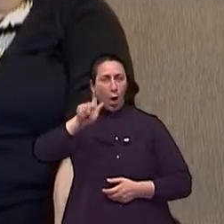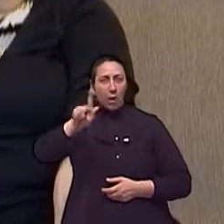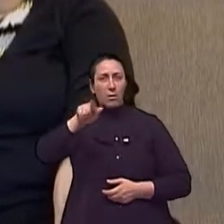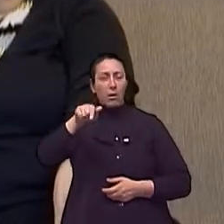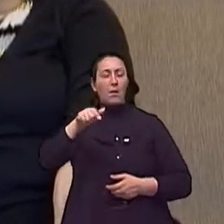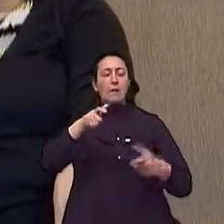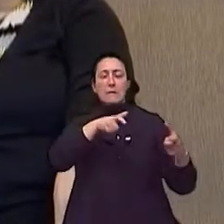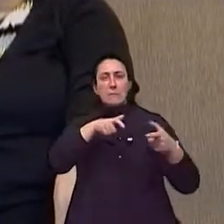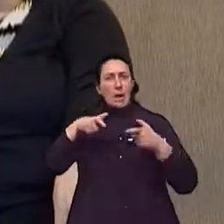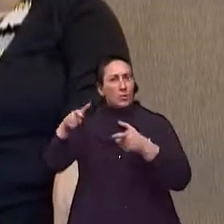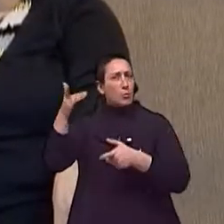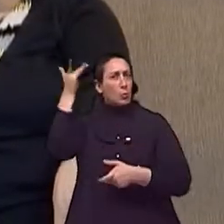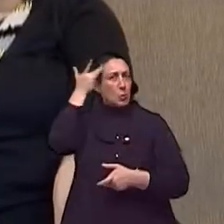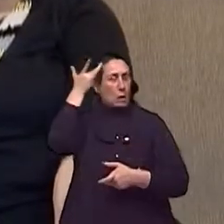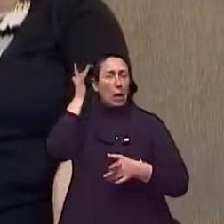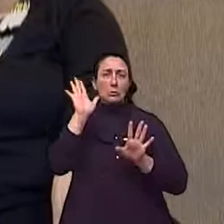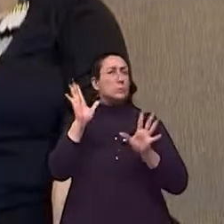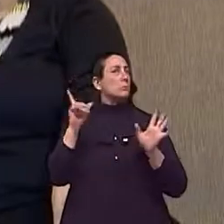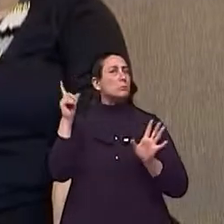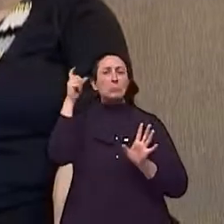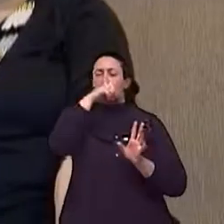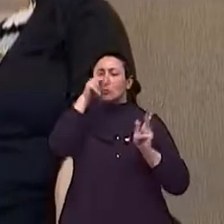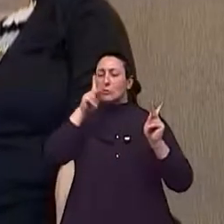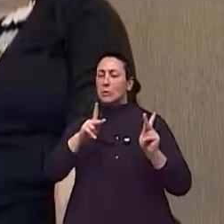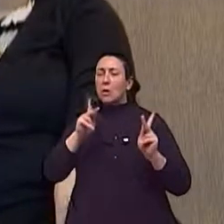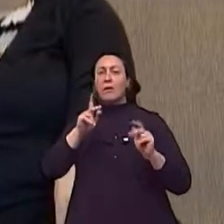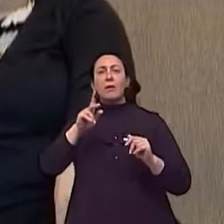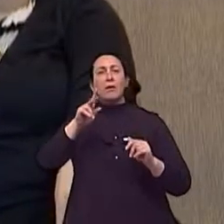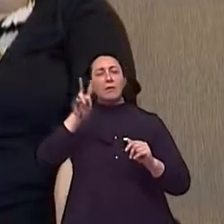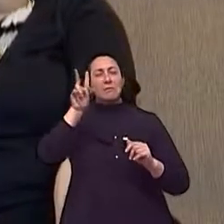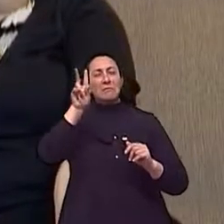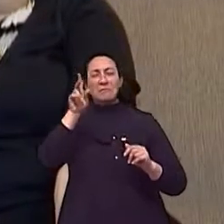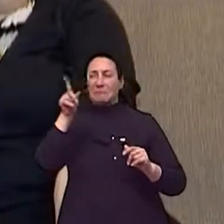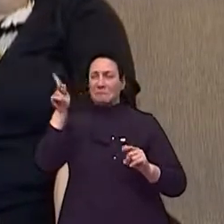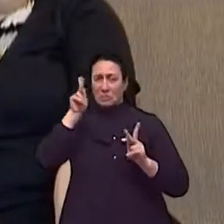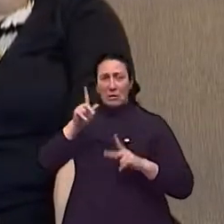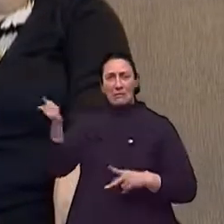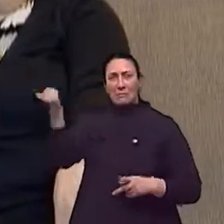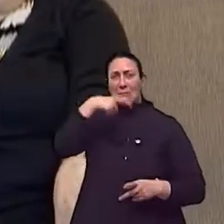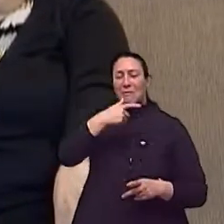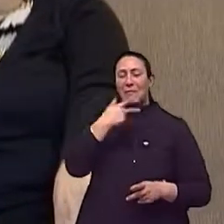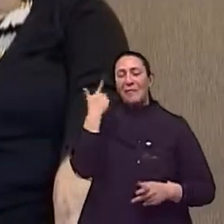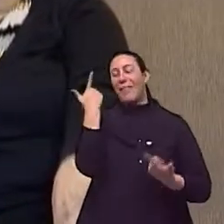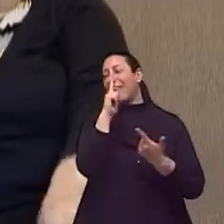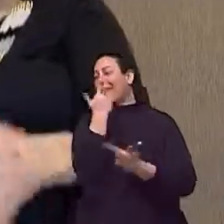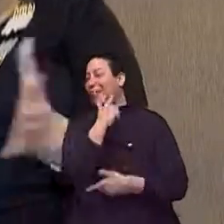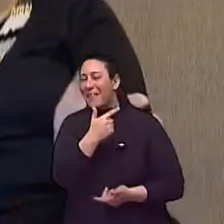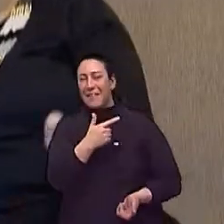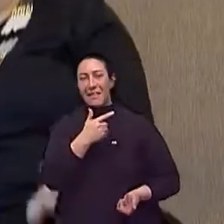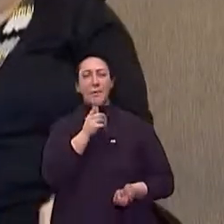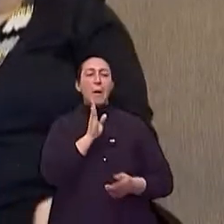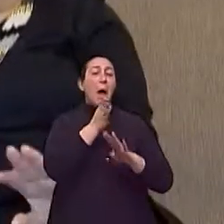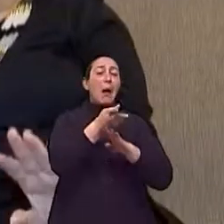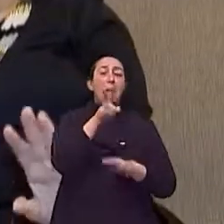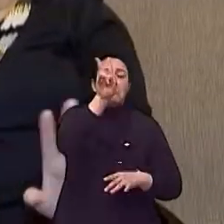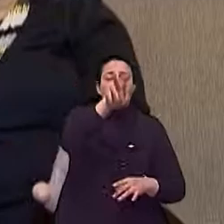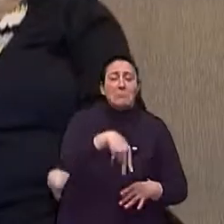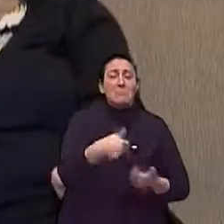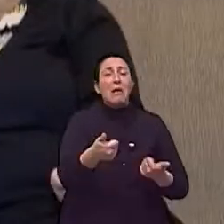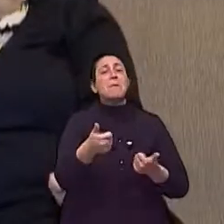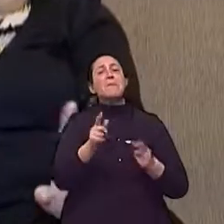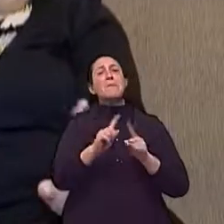acesso as pessoas os amigos Liam as pessoas ã acessavam